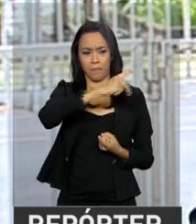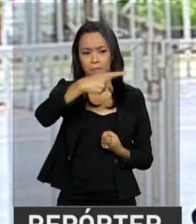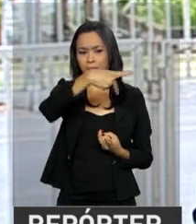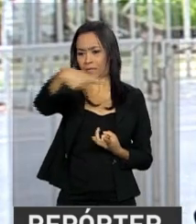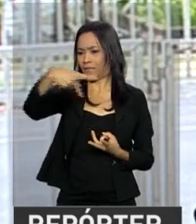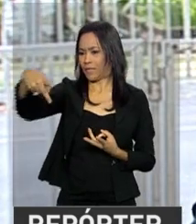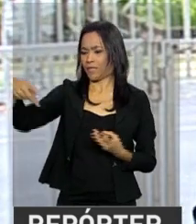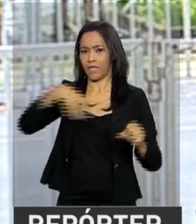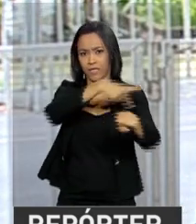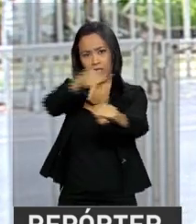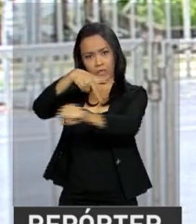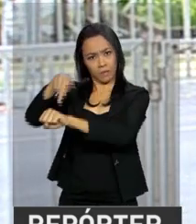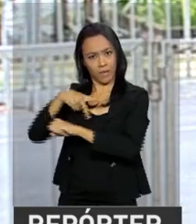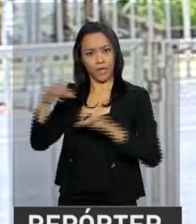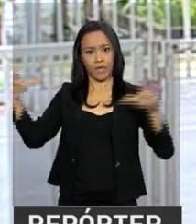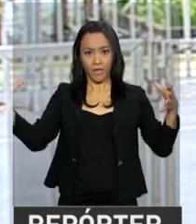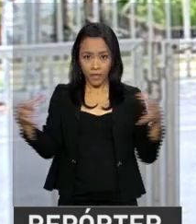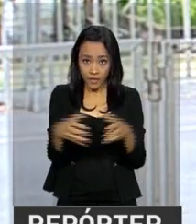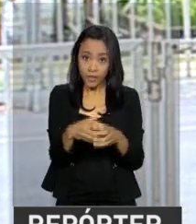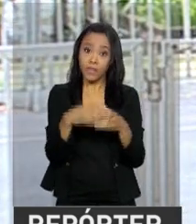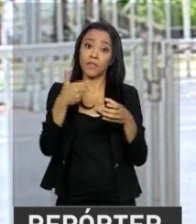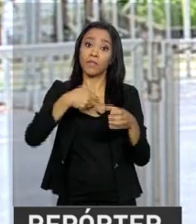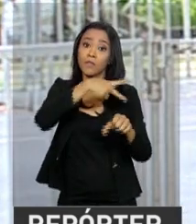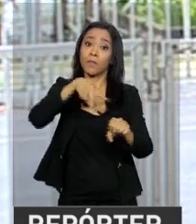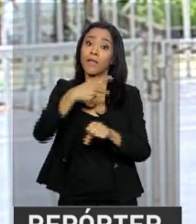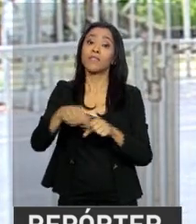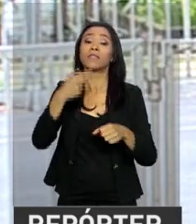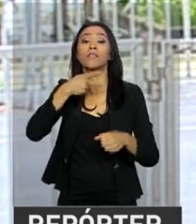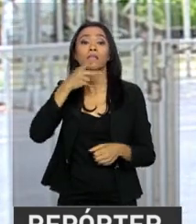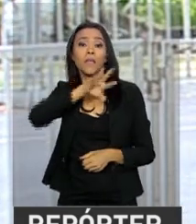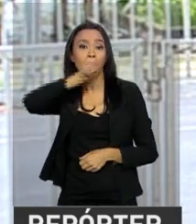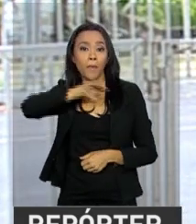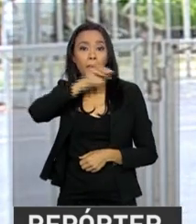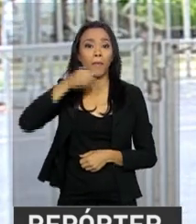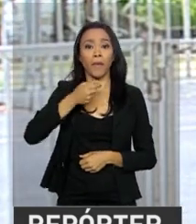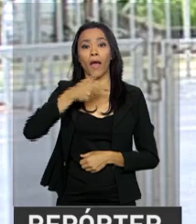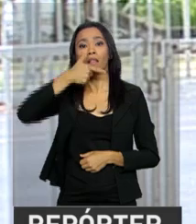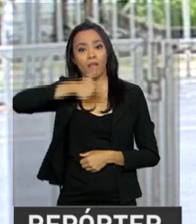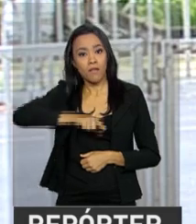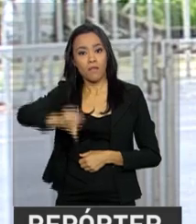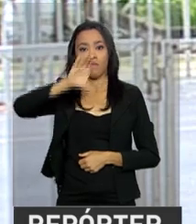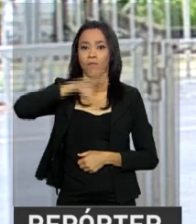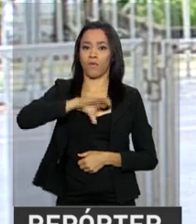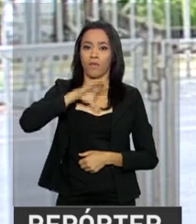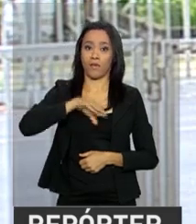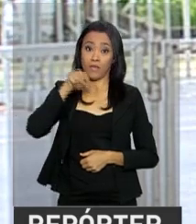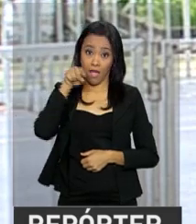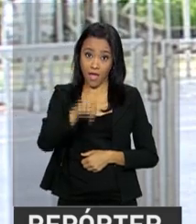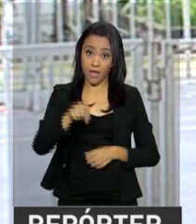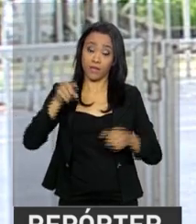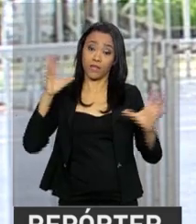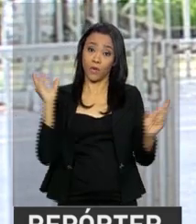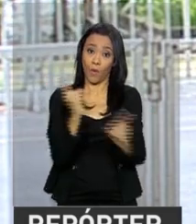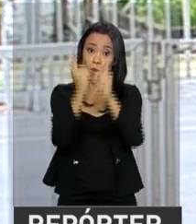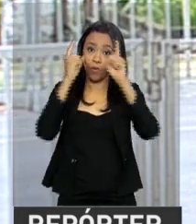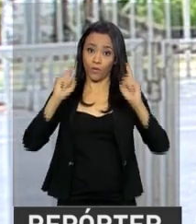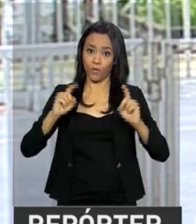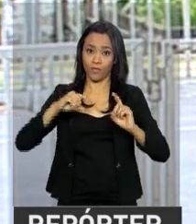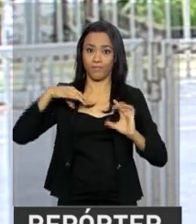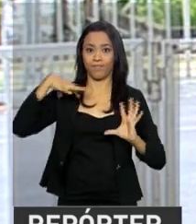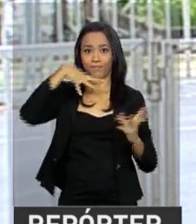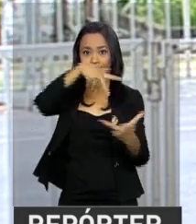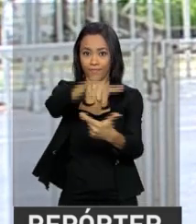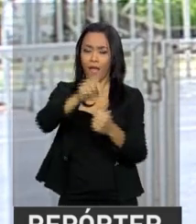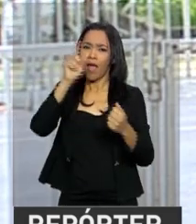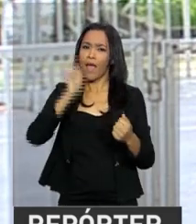de Governo da Comunidade de Países de Língua Portuguesa. Essa organização internacional, ela pretende aprofundar